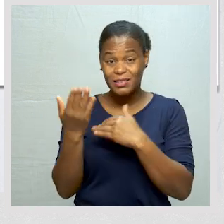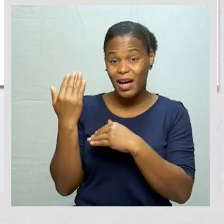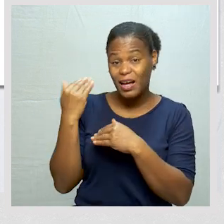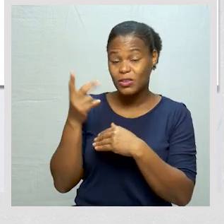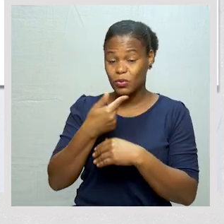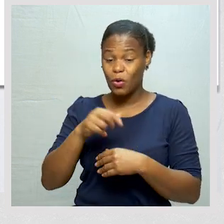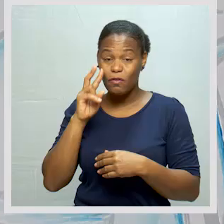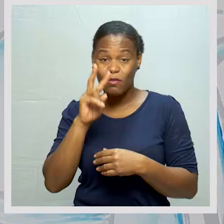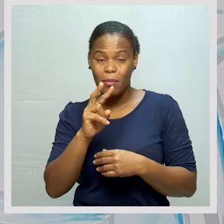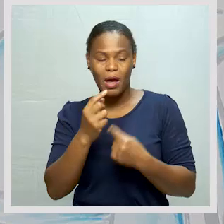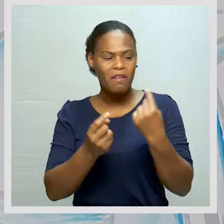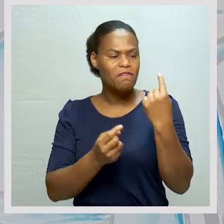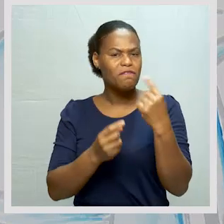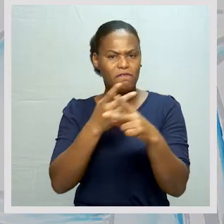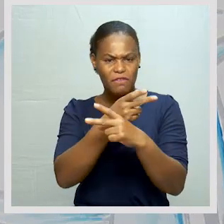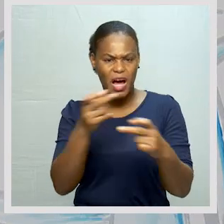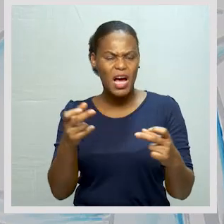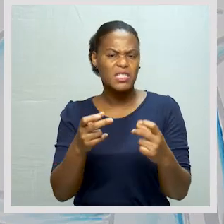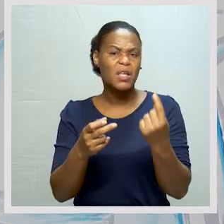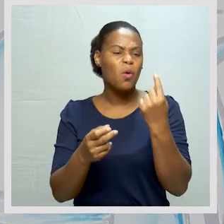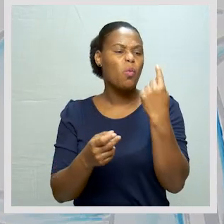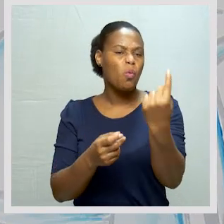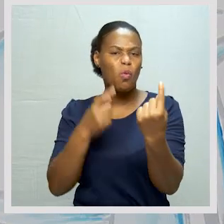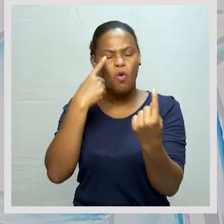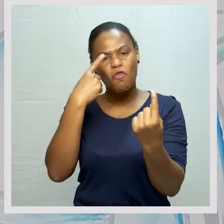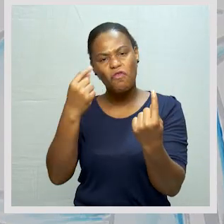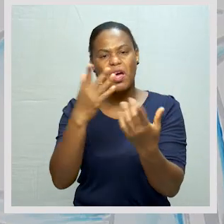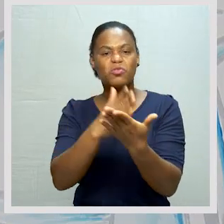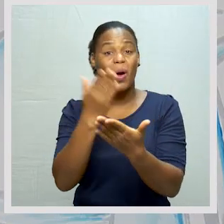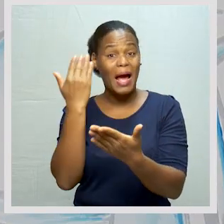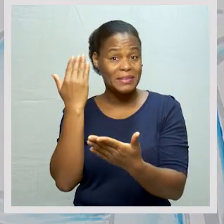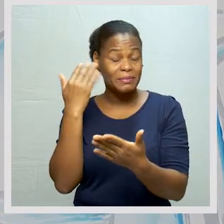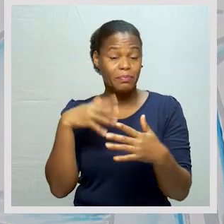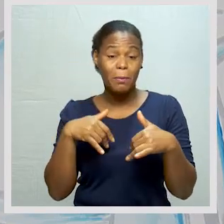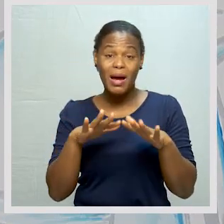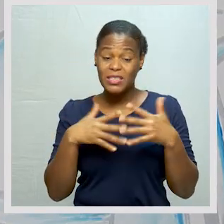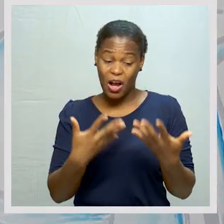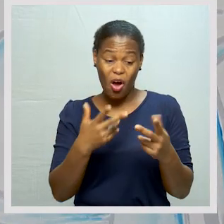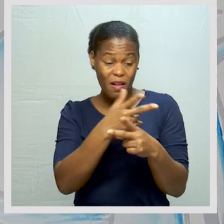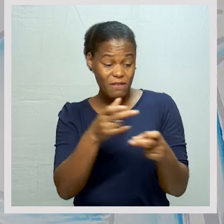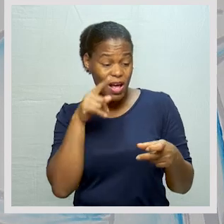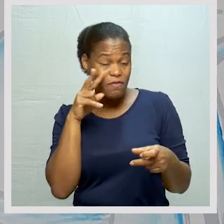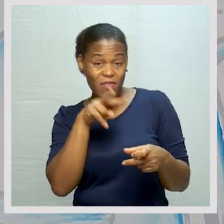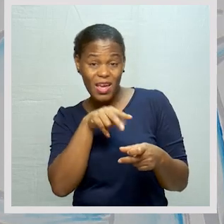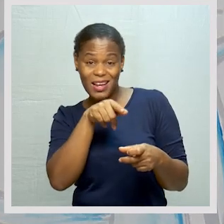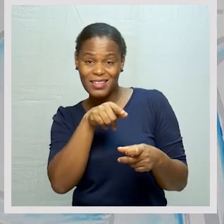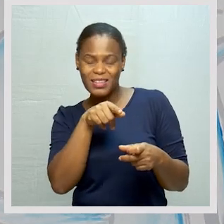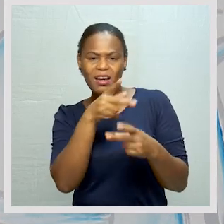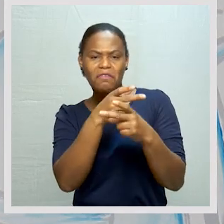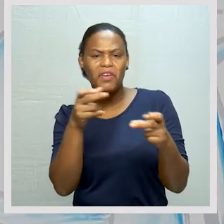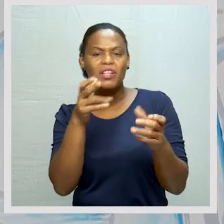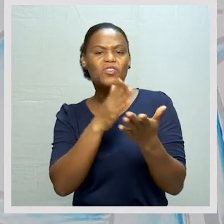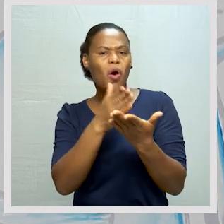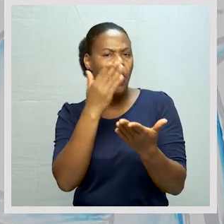que vimos anteriormente, que cada uma das frases tinham apenas um verbo conjugado. Vamos ver nestas aqui.